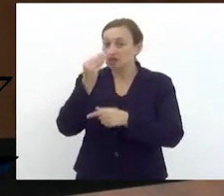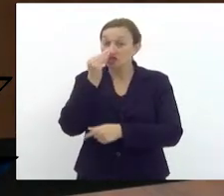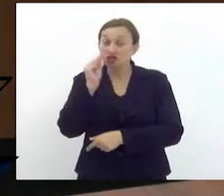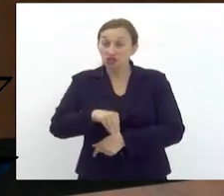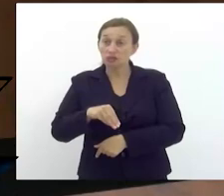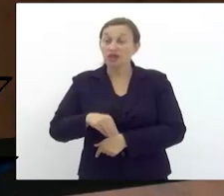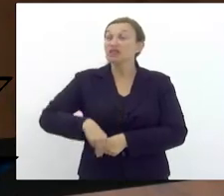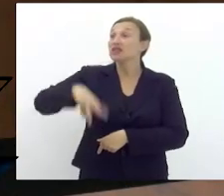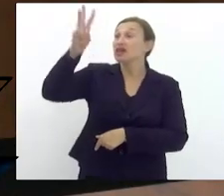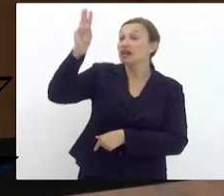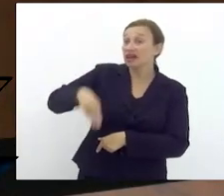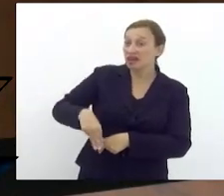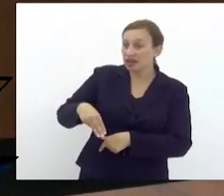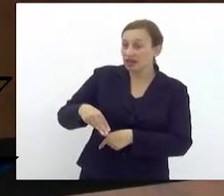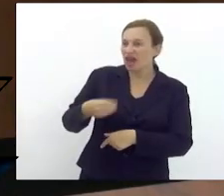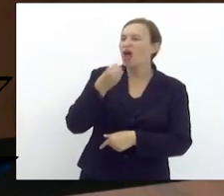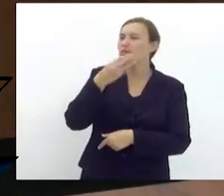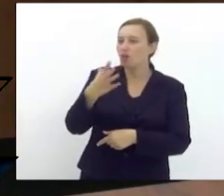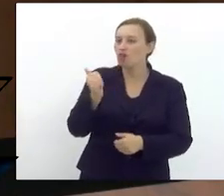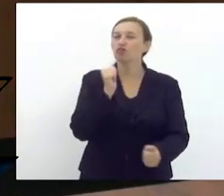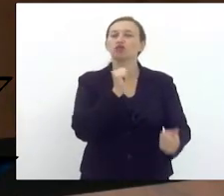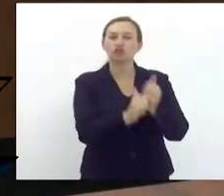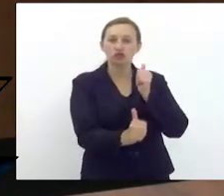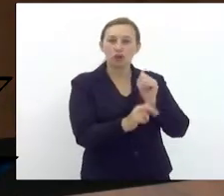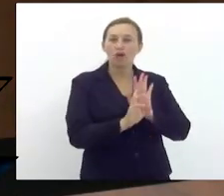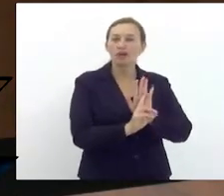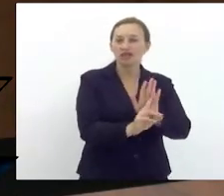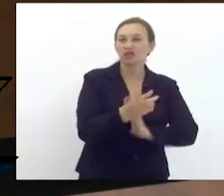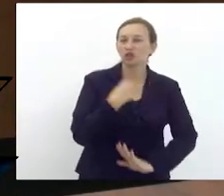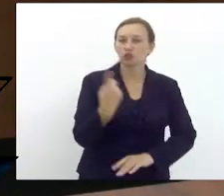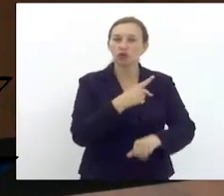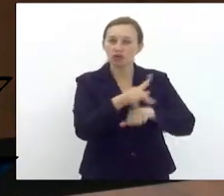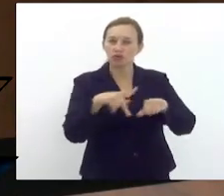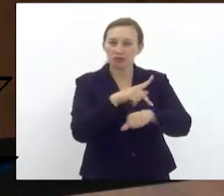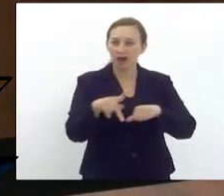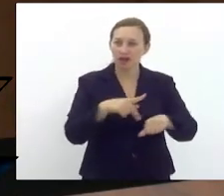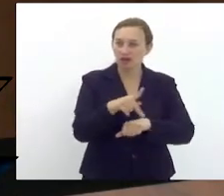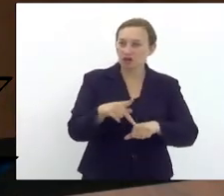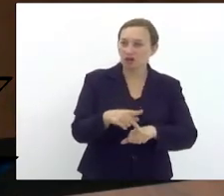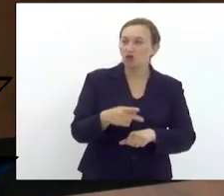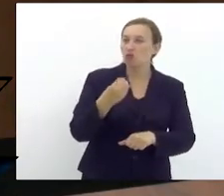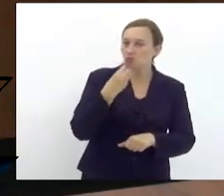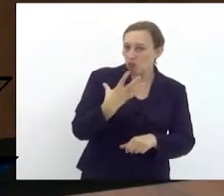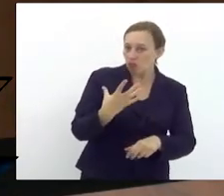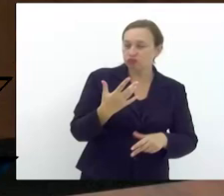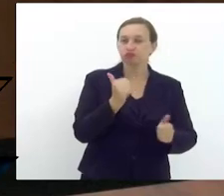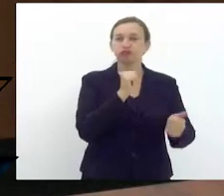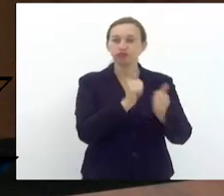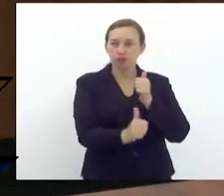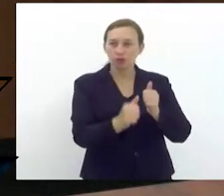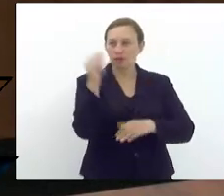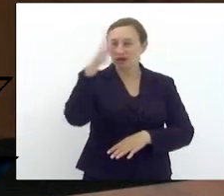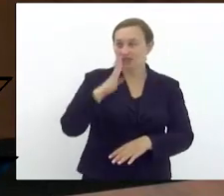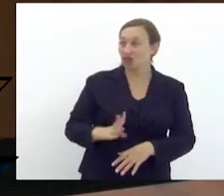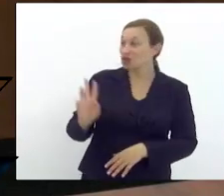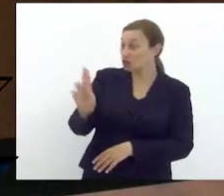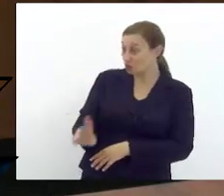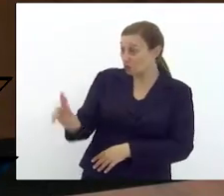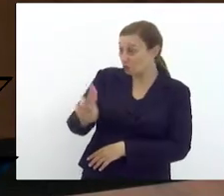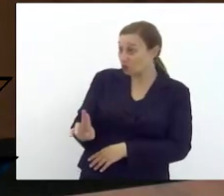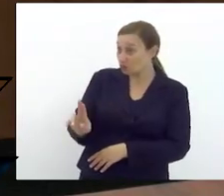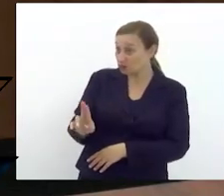trabalho excepcional representando o nosso país mostrando o excelente futebol então que ele utilize isso como